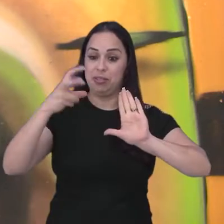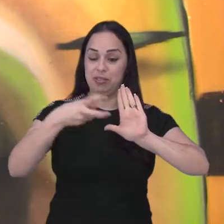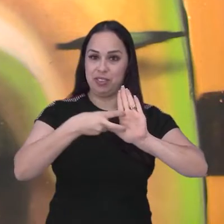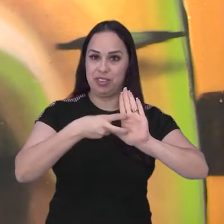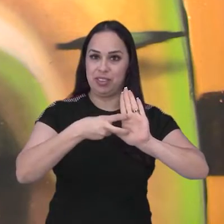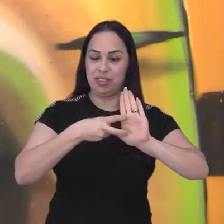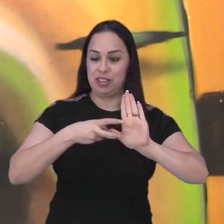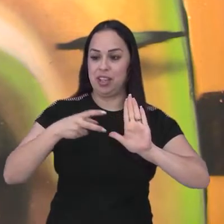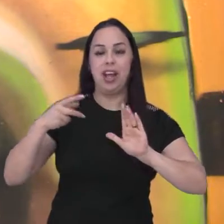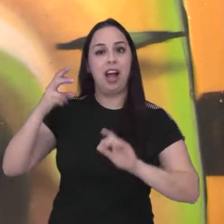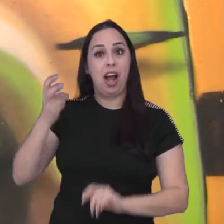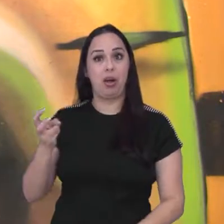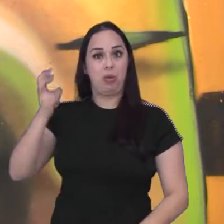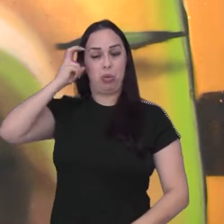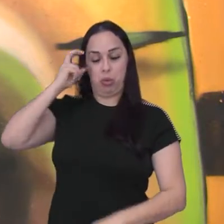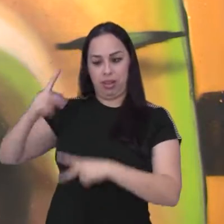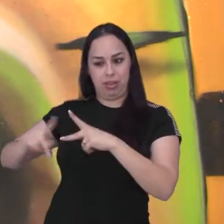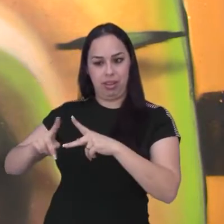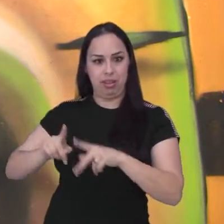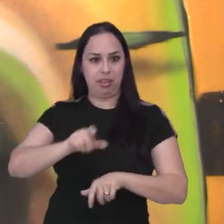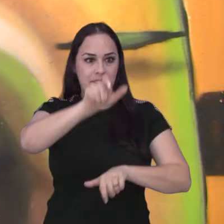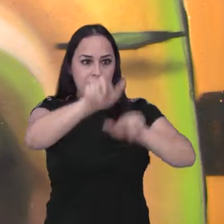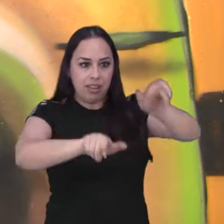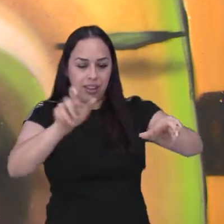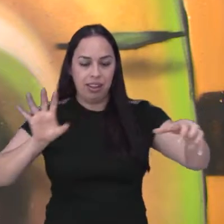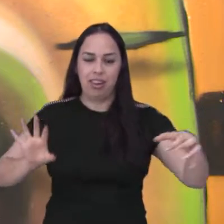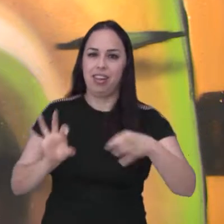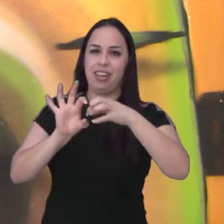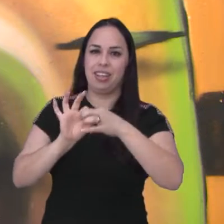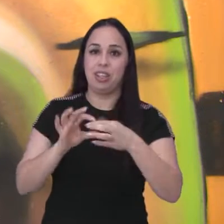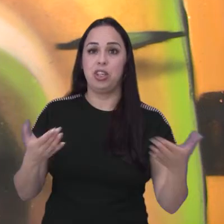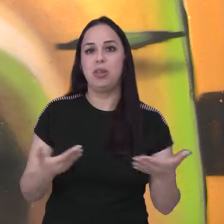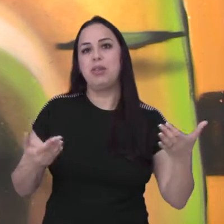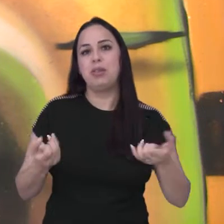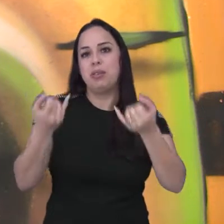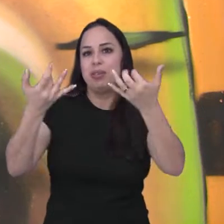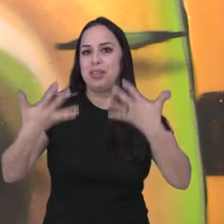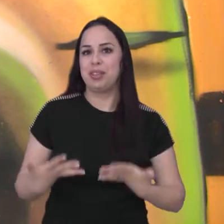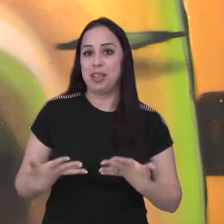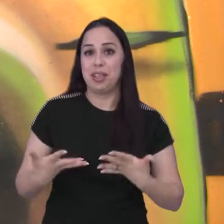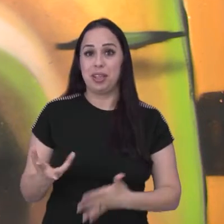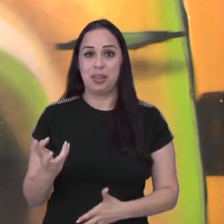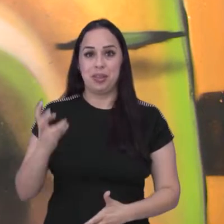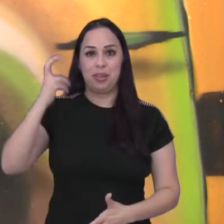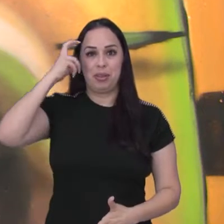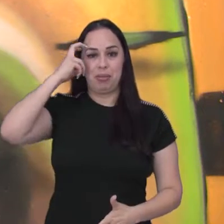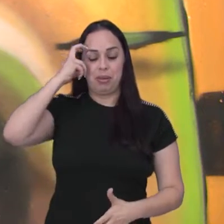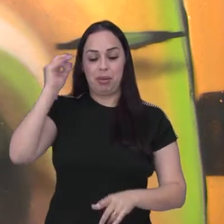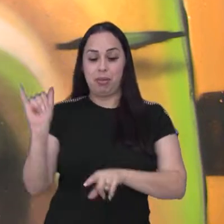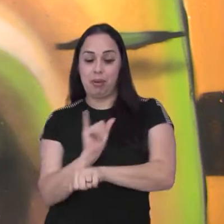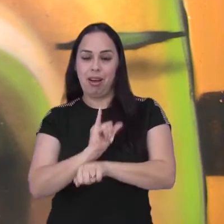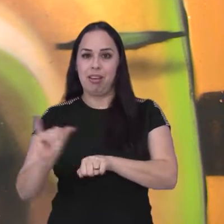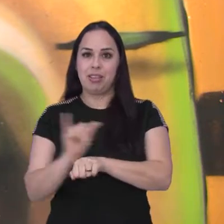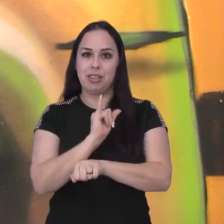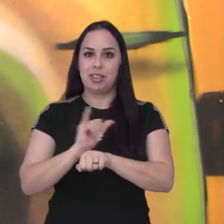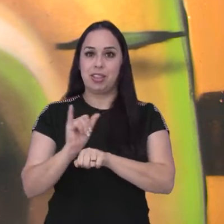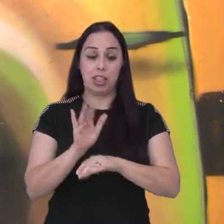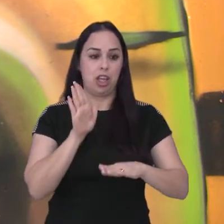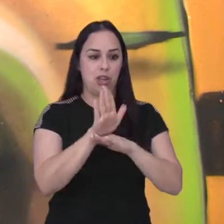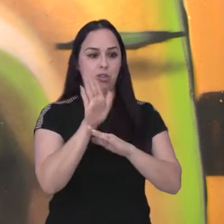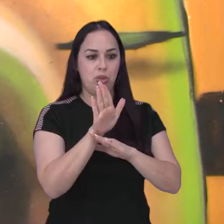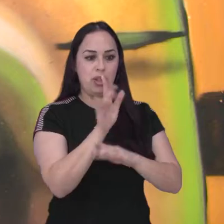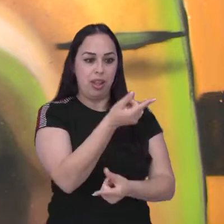Esse é o Conexão Cultura, o programa que conecta você com a cultura em São José dos Campos. E o programa de hoje é para falar da cultura como